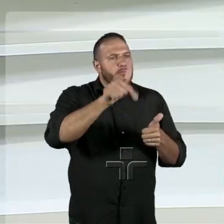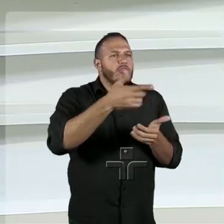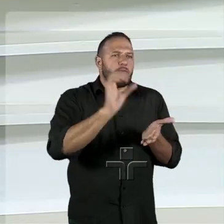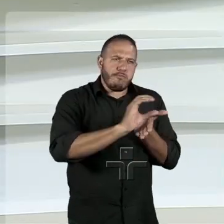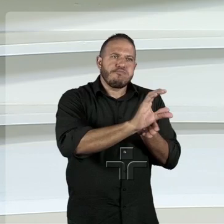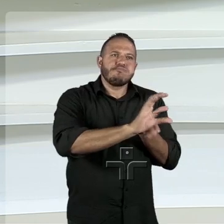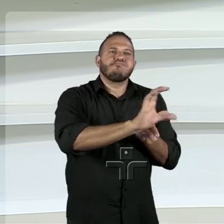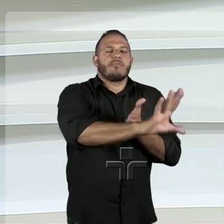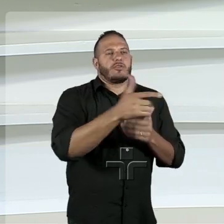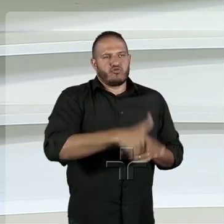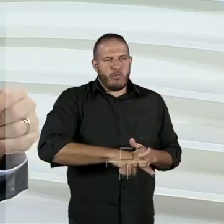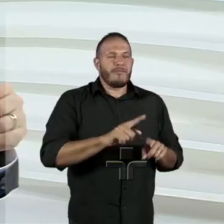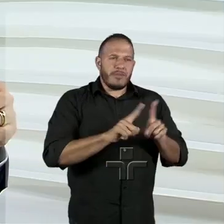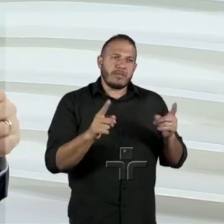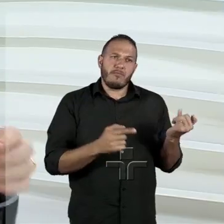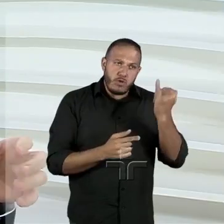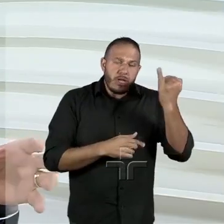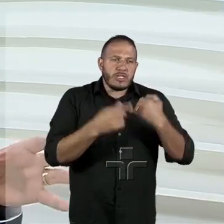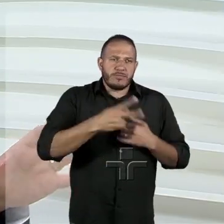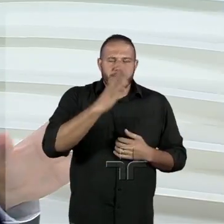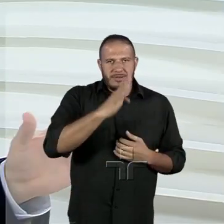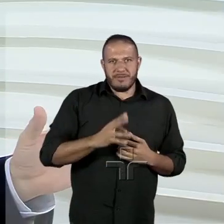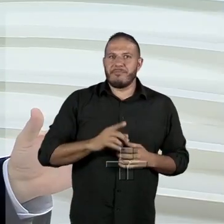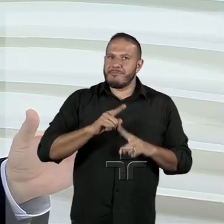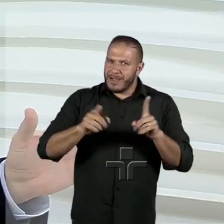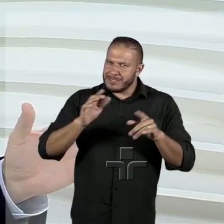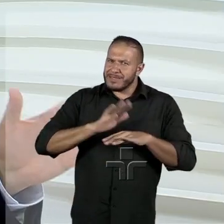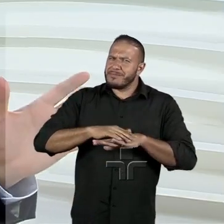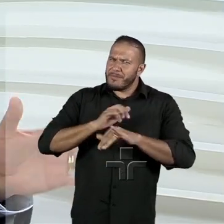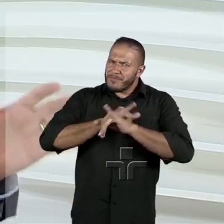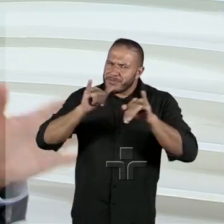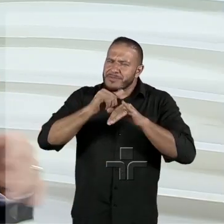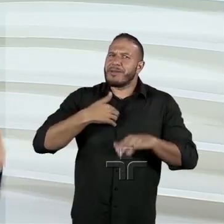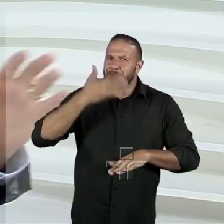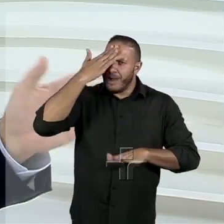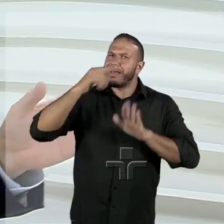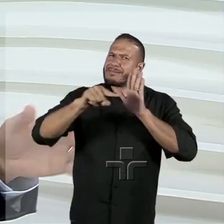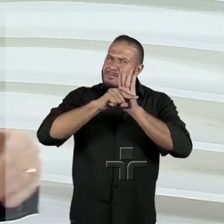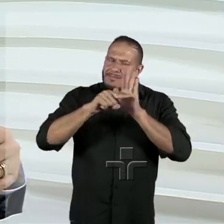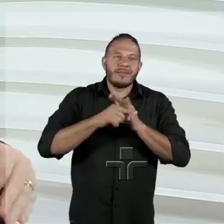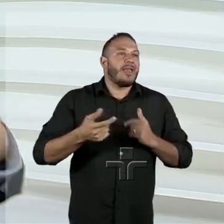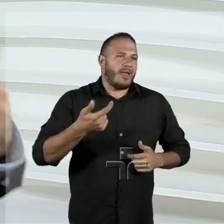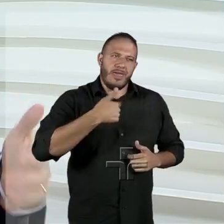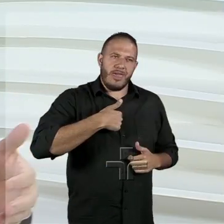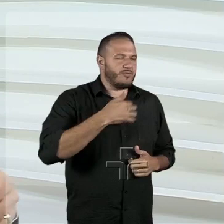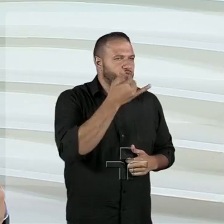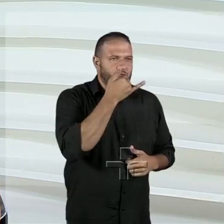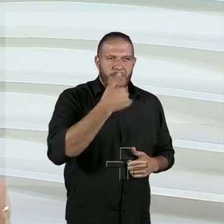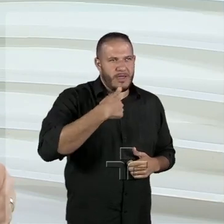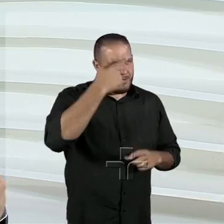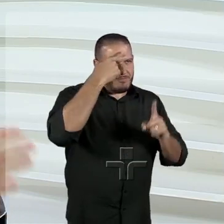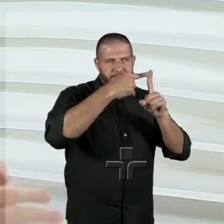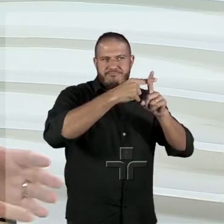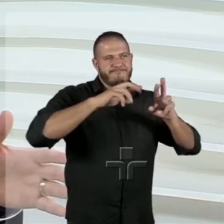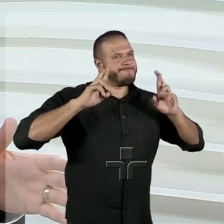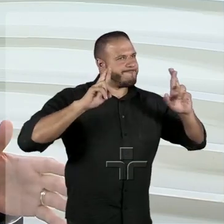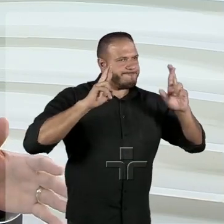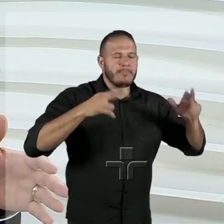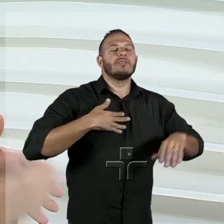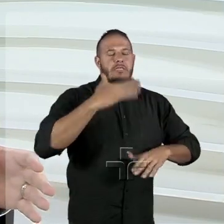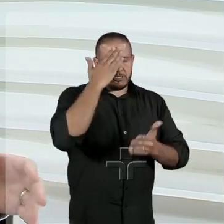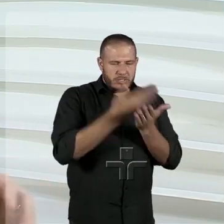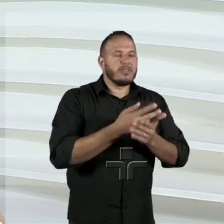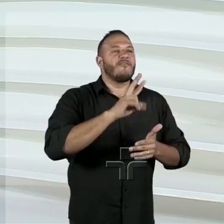volta. É importante para o Brasil que Mas o as recurso projeções são cada vez mais pessimistas para a melhora da economia. Mas eu sou um otimista, quero crer que a gente vai superar, vai